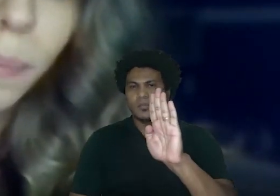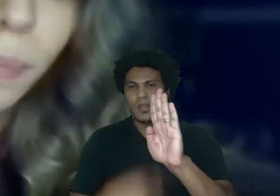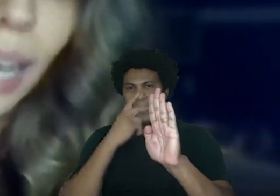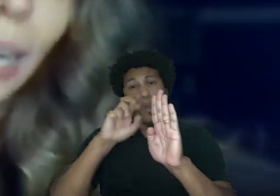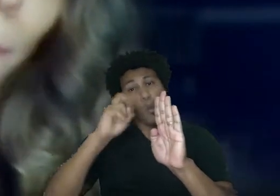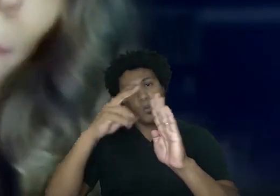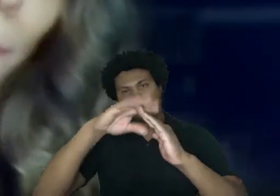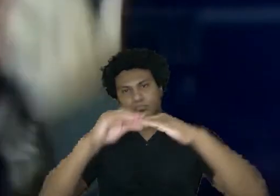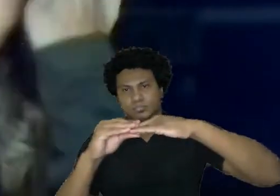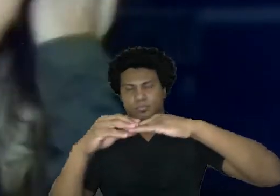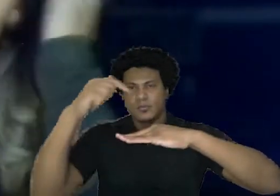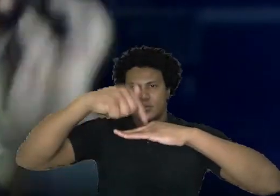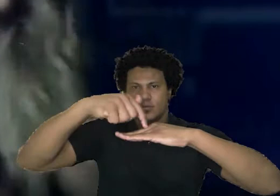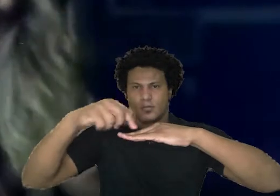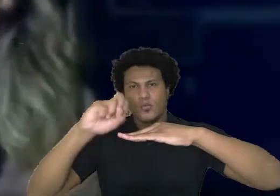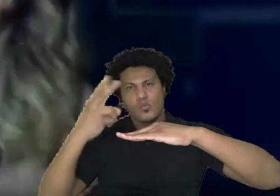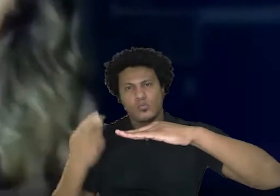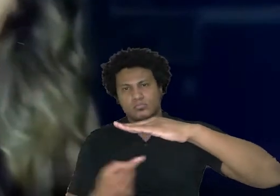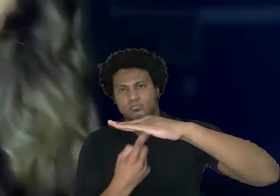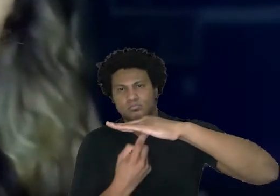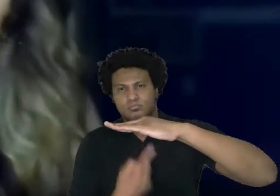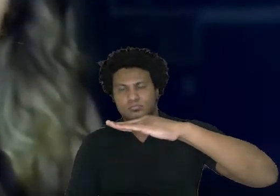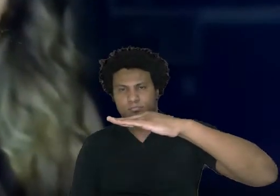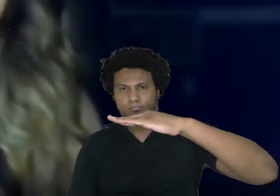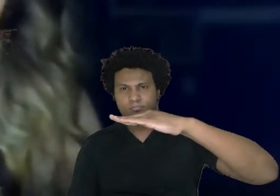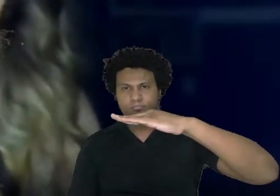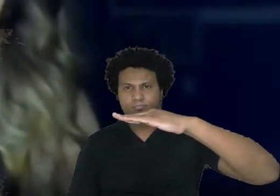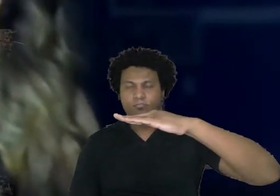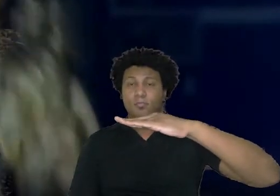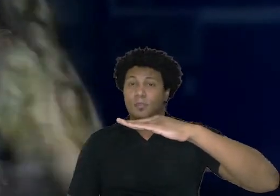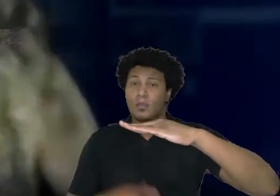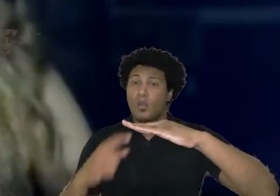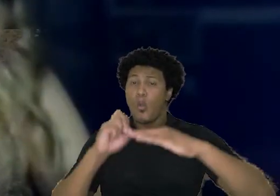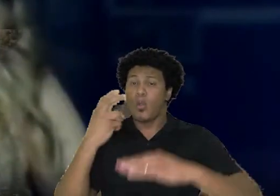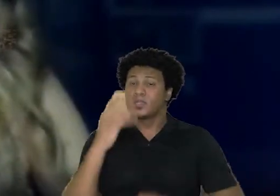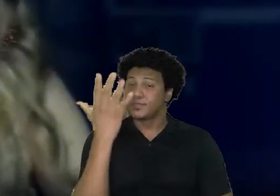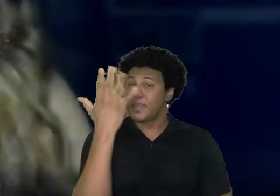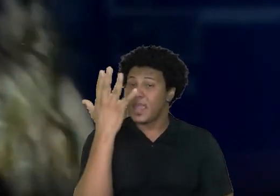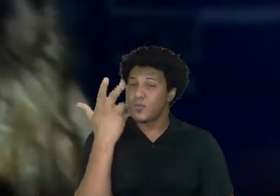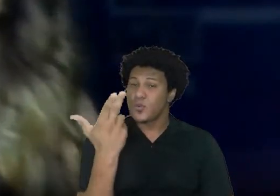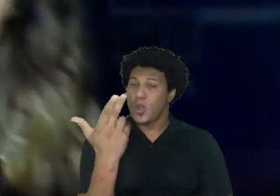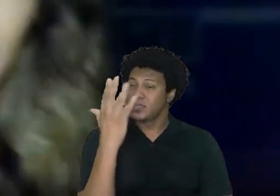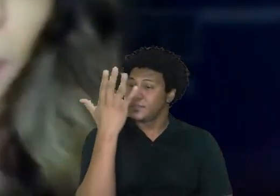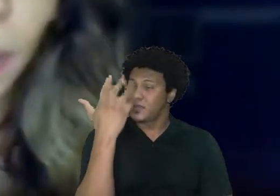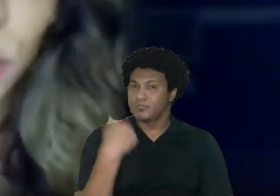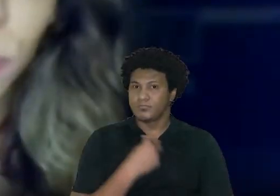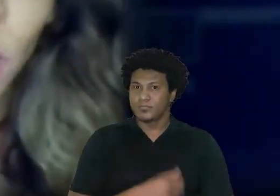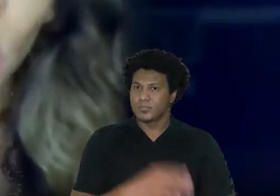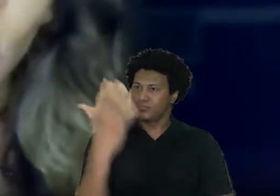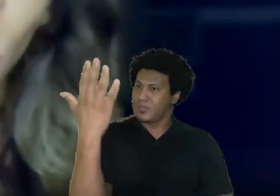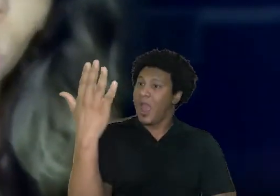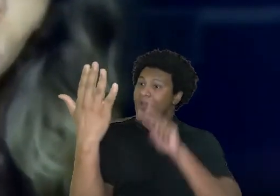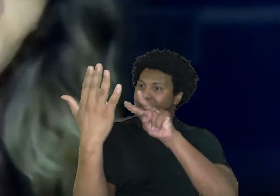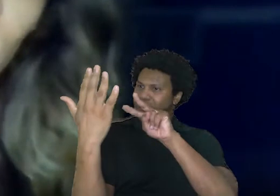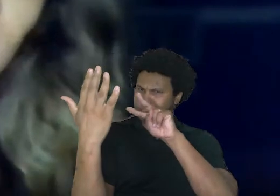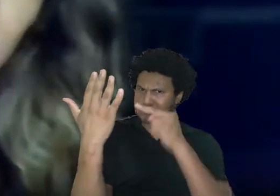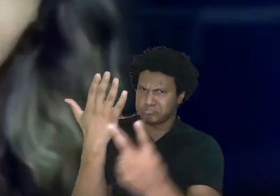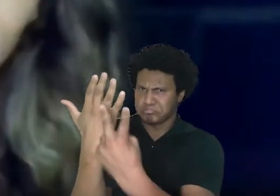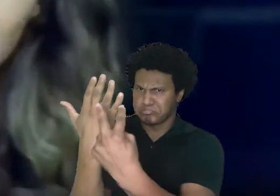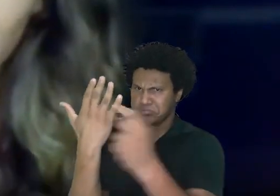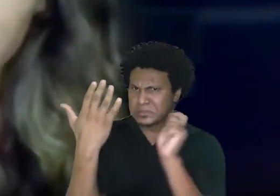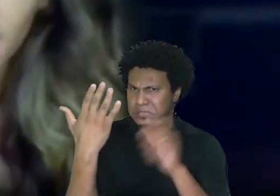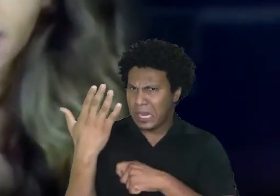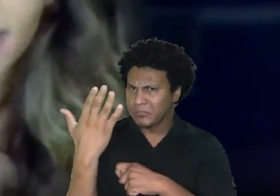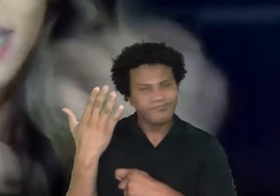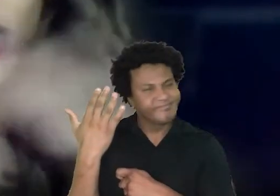plana, ela é bidimensional. Existem apenas dois lados, um em pé e um de cabeça para baixo. Como um espelho